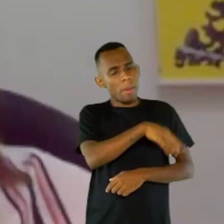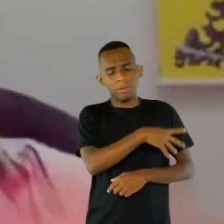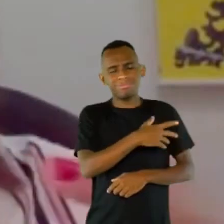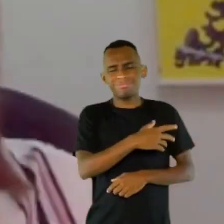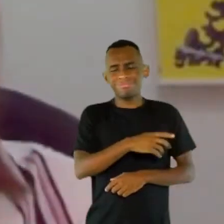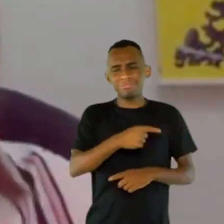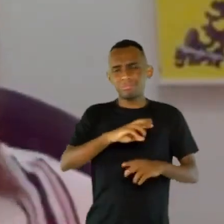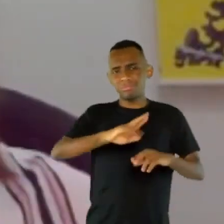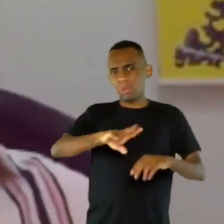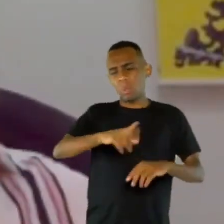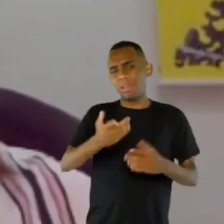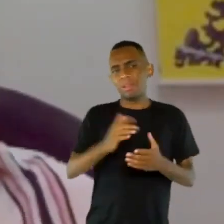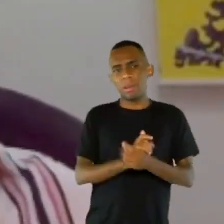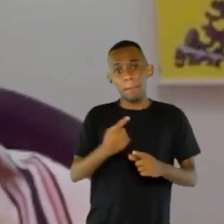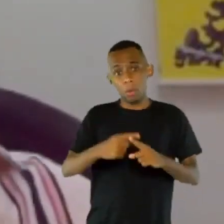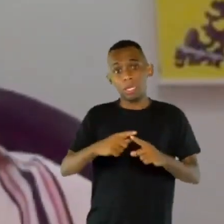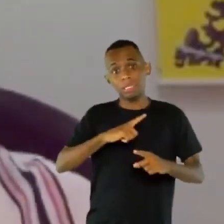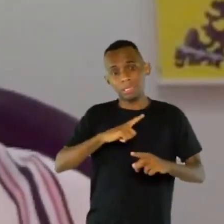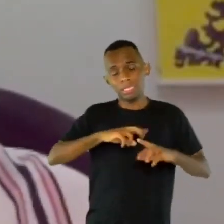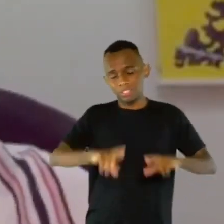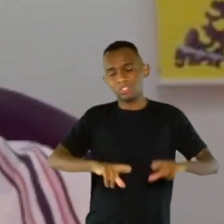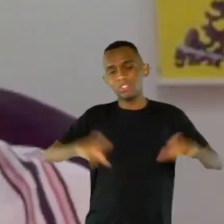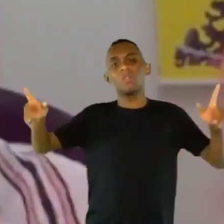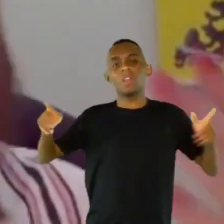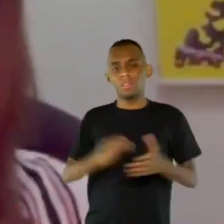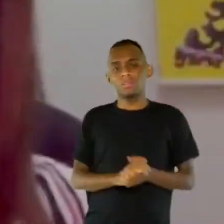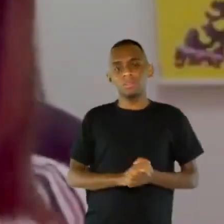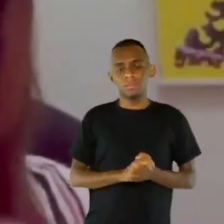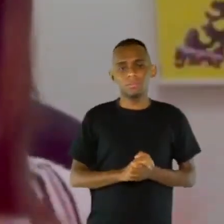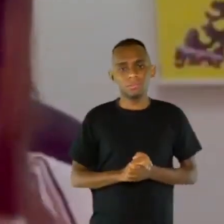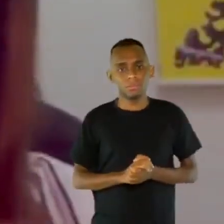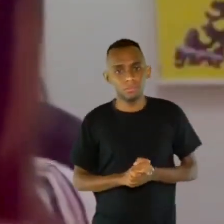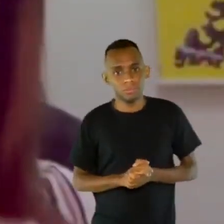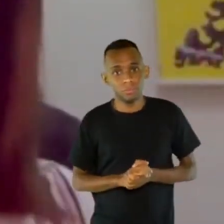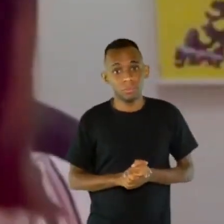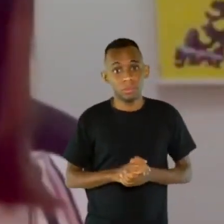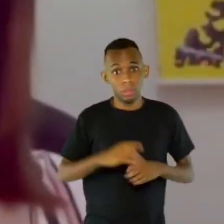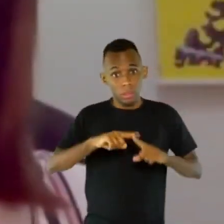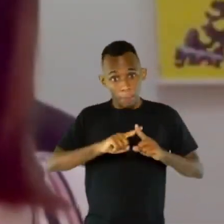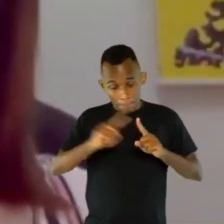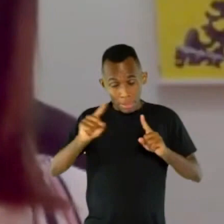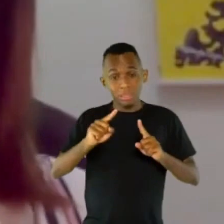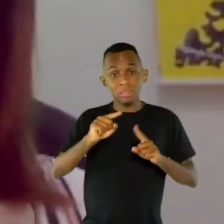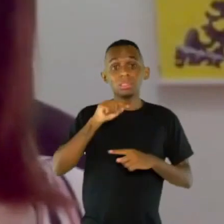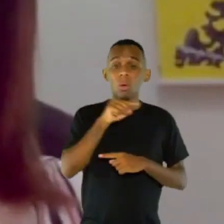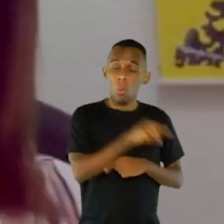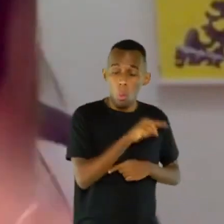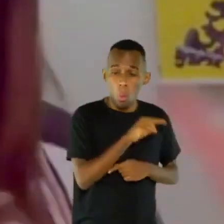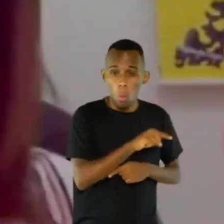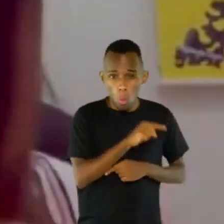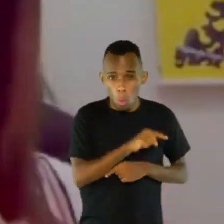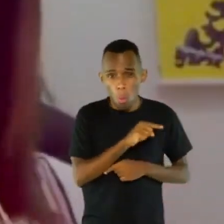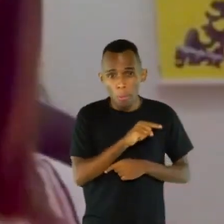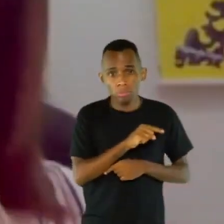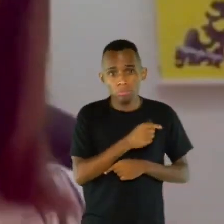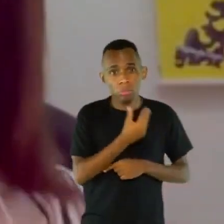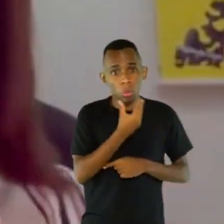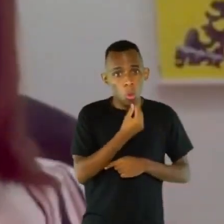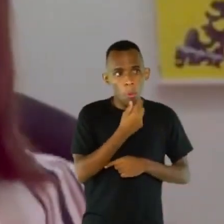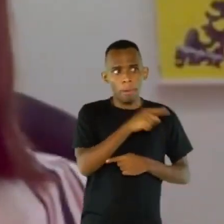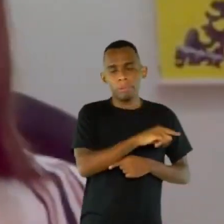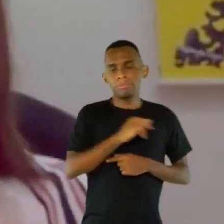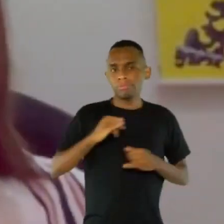enfim, é uma seguidora do Rubem Fonseca, né? Embora o Rubem Fonseca tenha sido muito importante